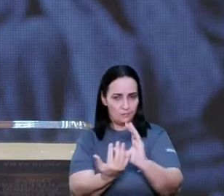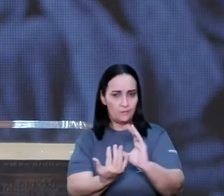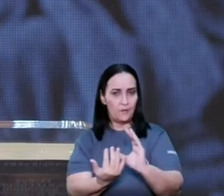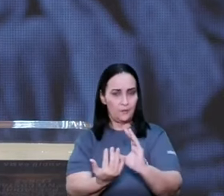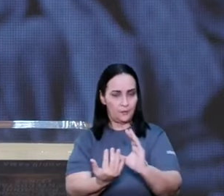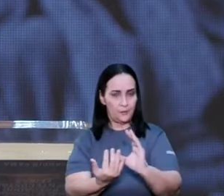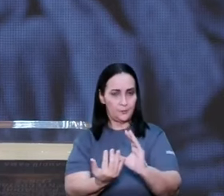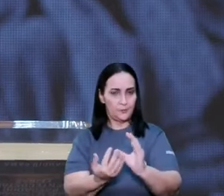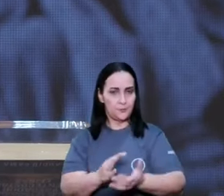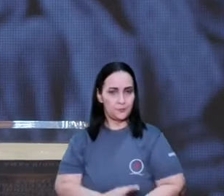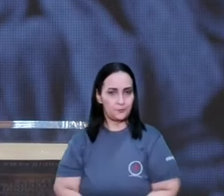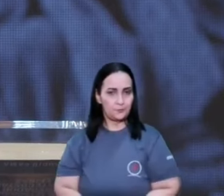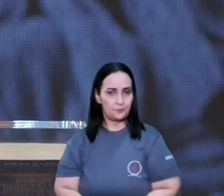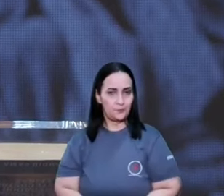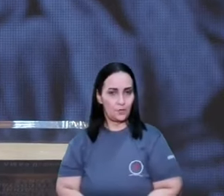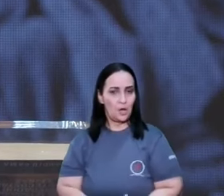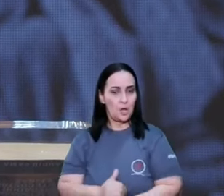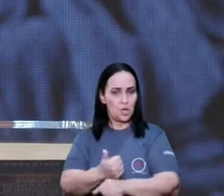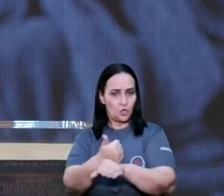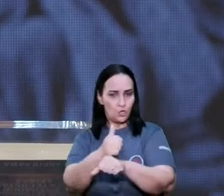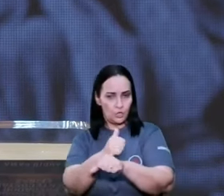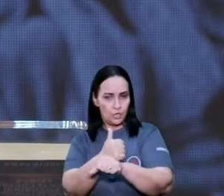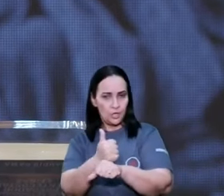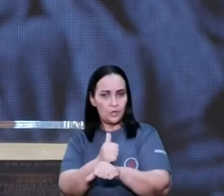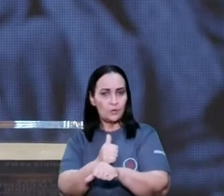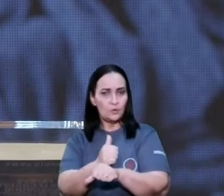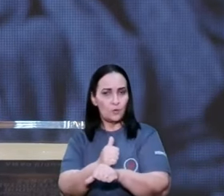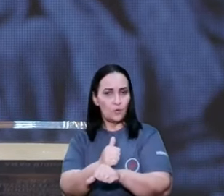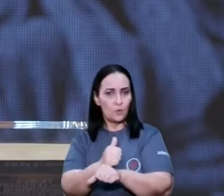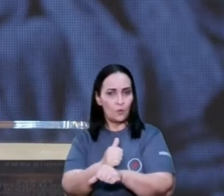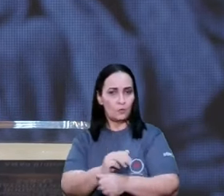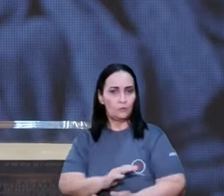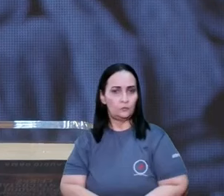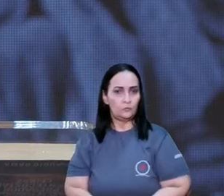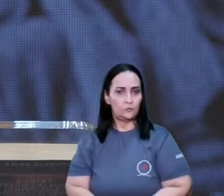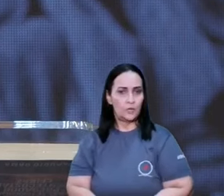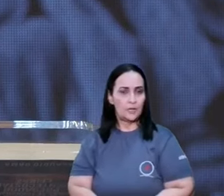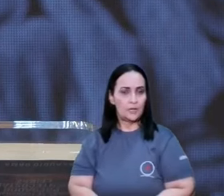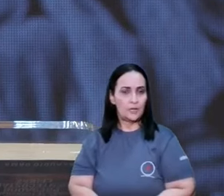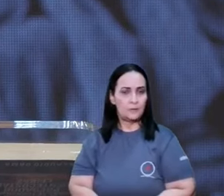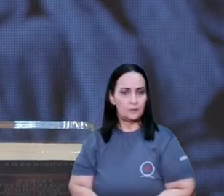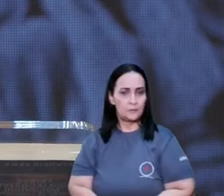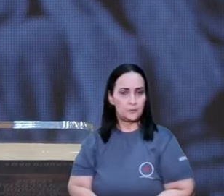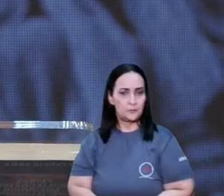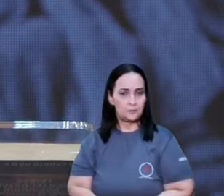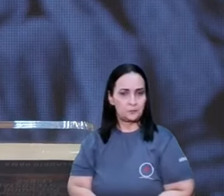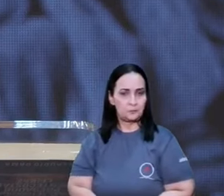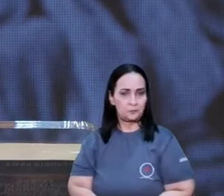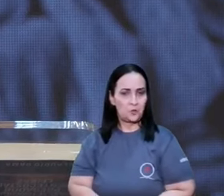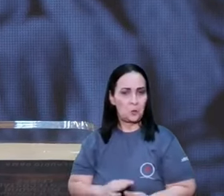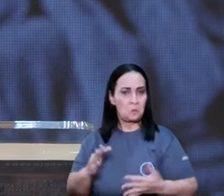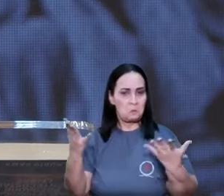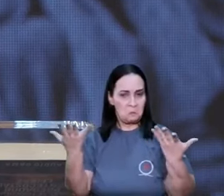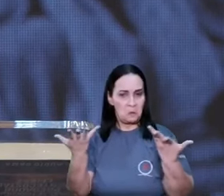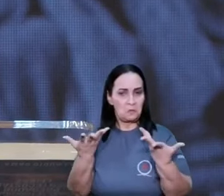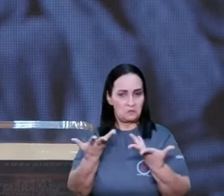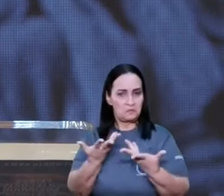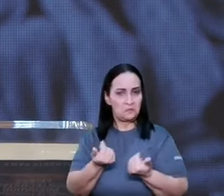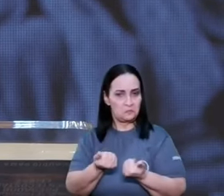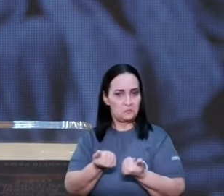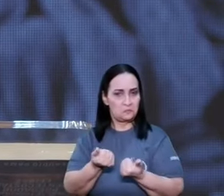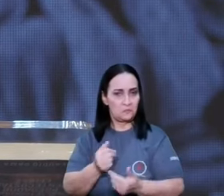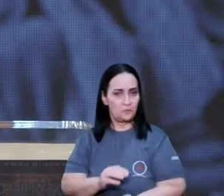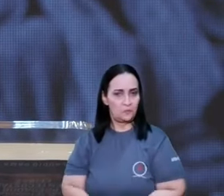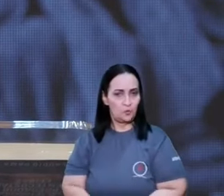uma forma digna honesta meritória e exemplar ao lado do pastor Silas